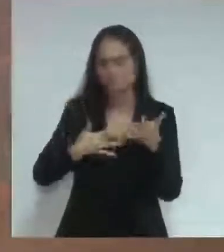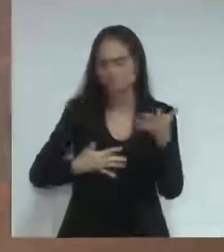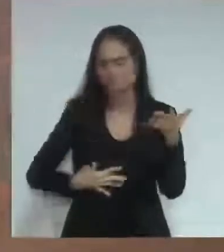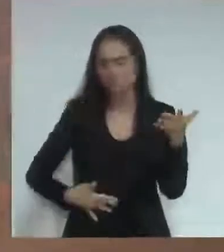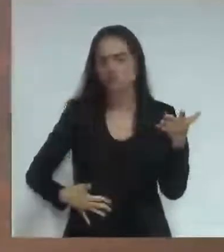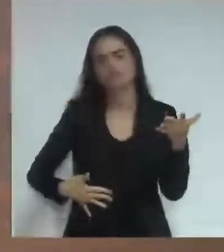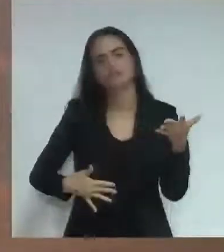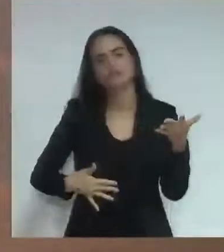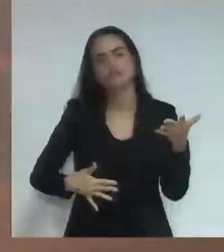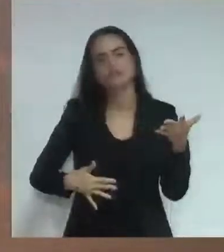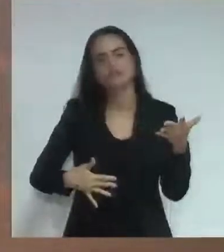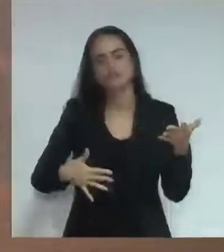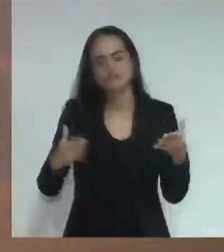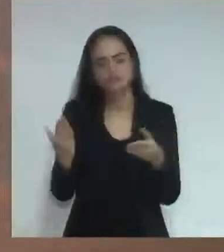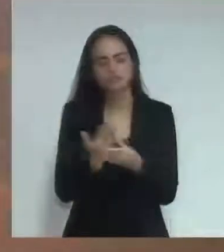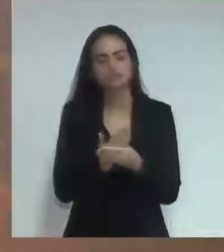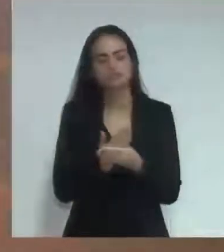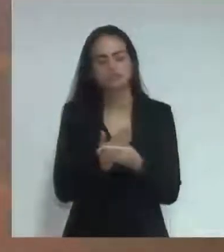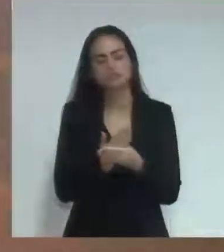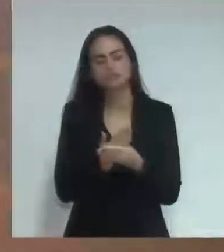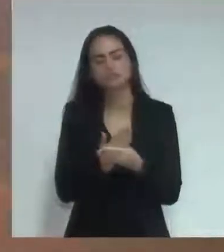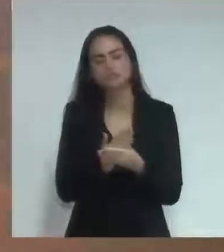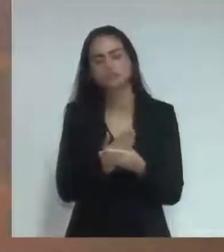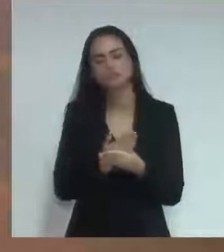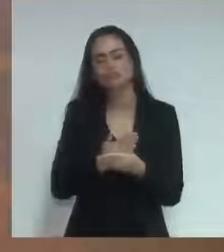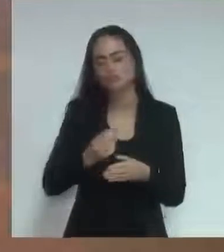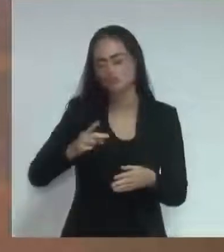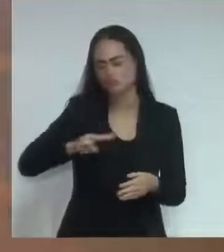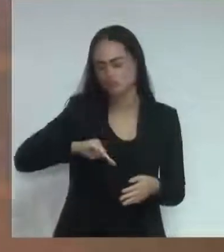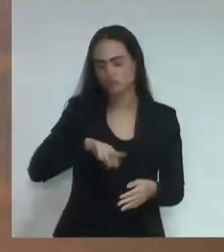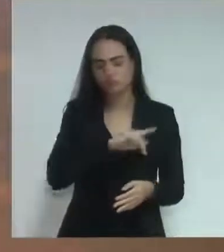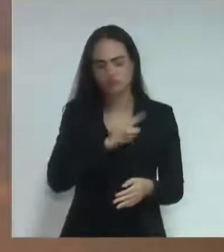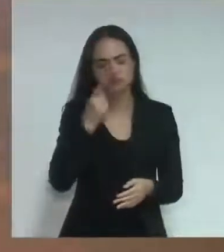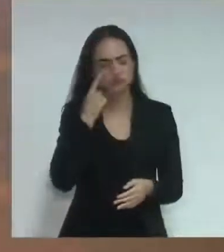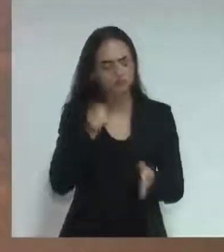lá o relatório de um promotor substituto,